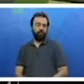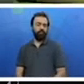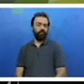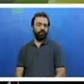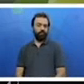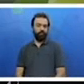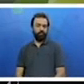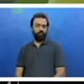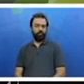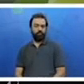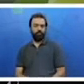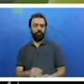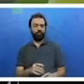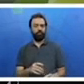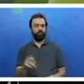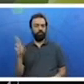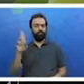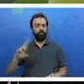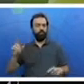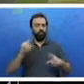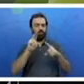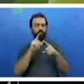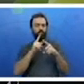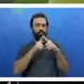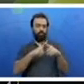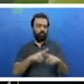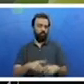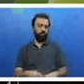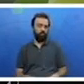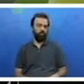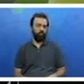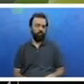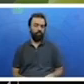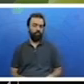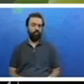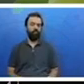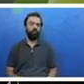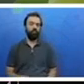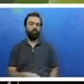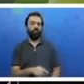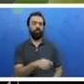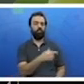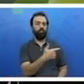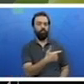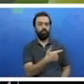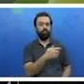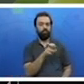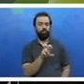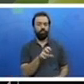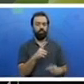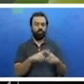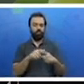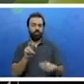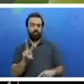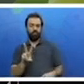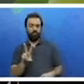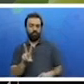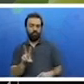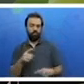gente vai multiplicar em cima e embaixo. 75 vezes 2 dá